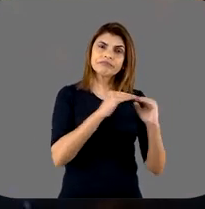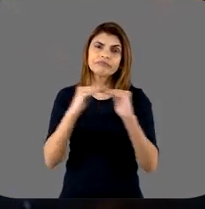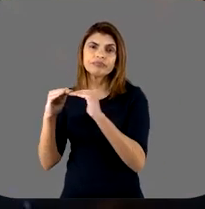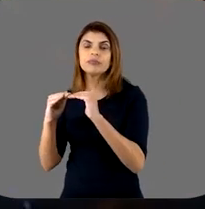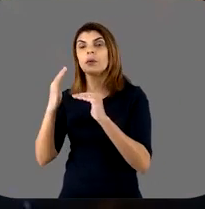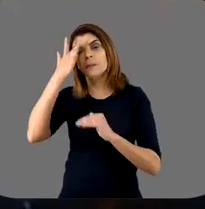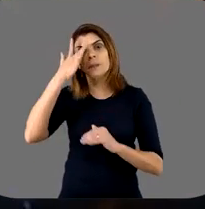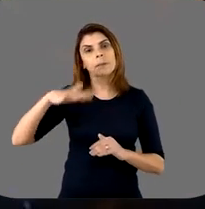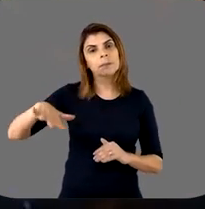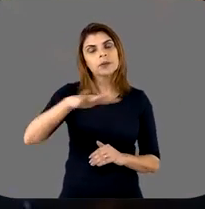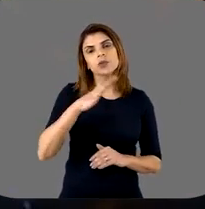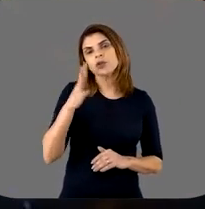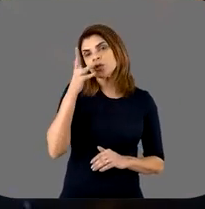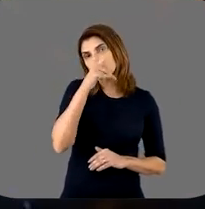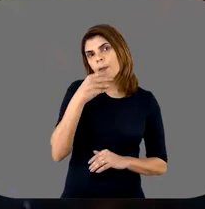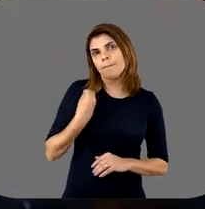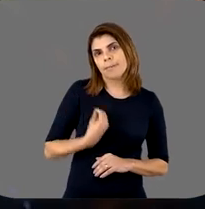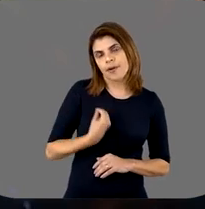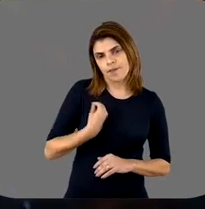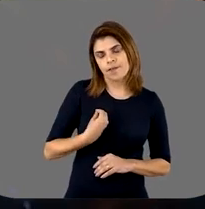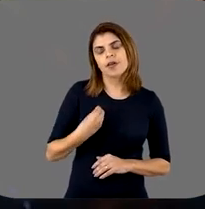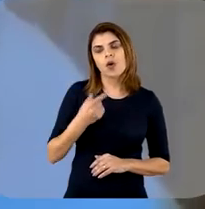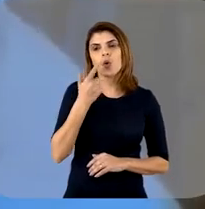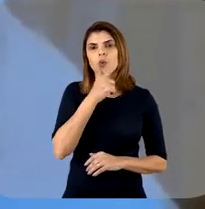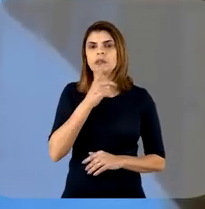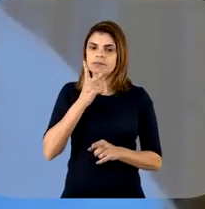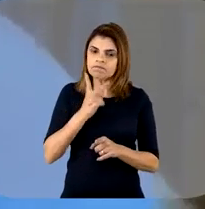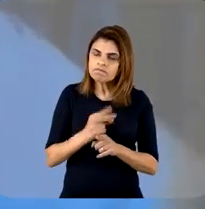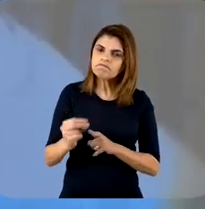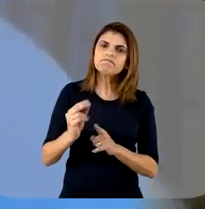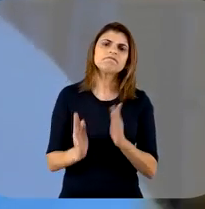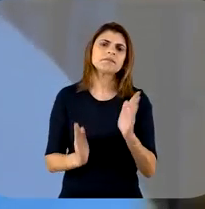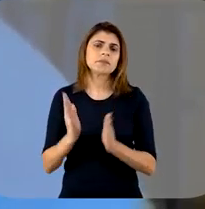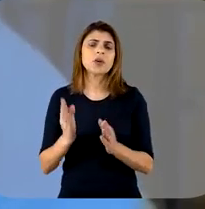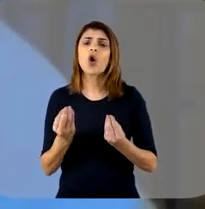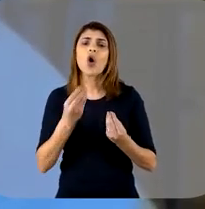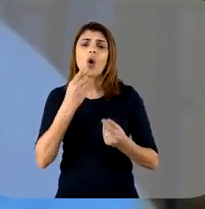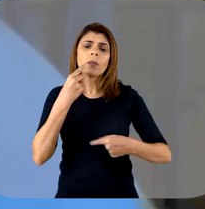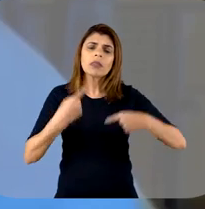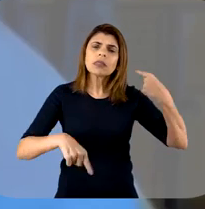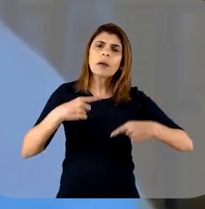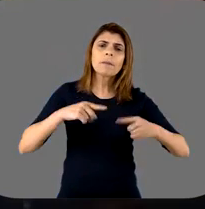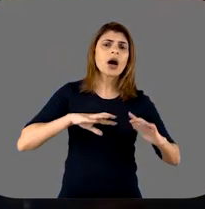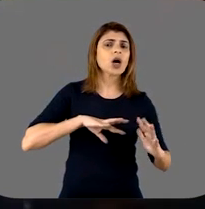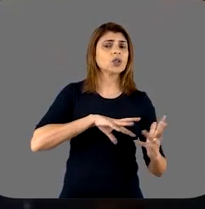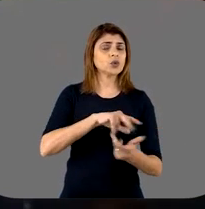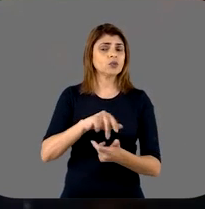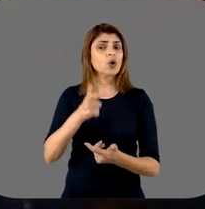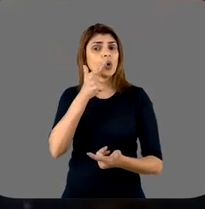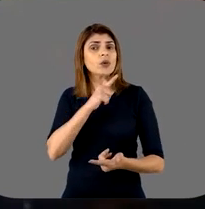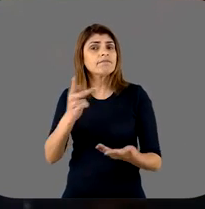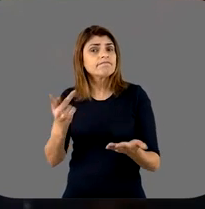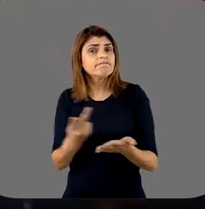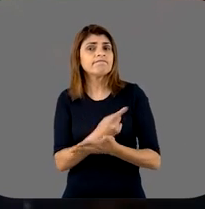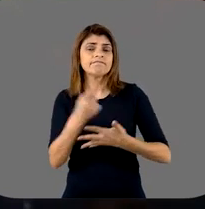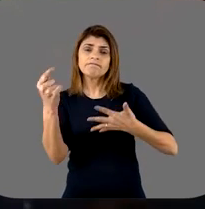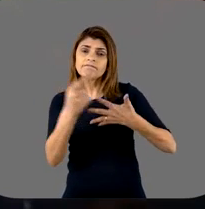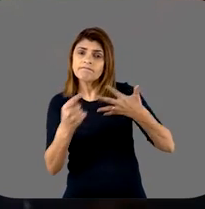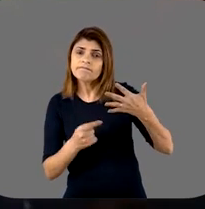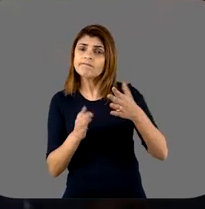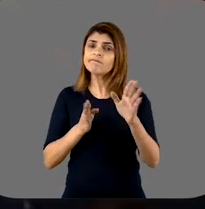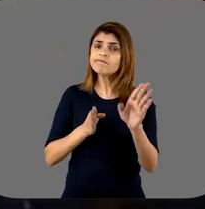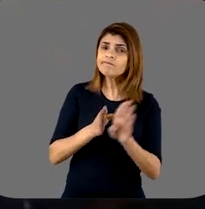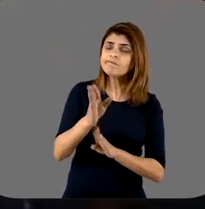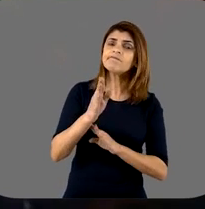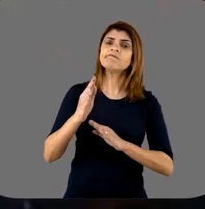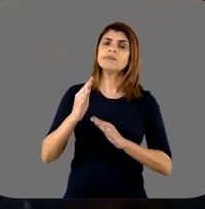renda para a população sobreviver, passar por essa fase. Como é que esse debate universal pode se concretizar em medidas, em ações,